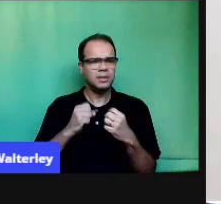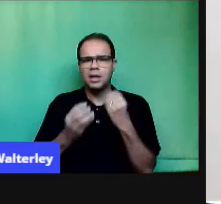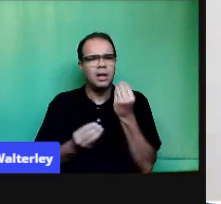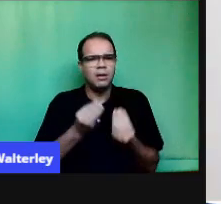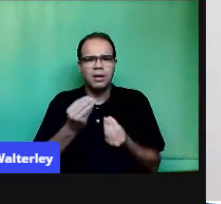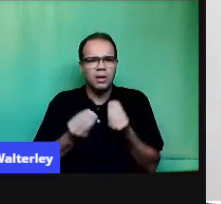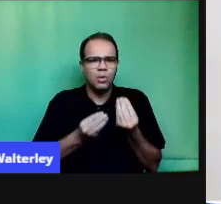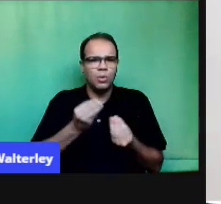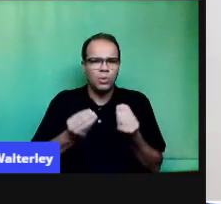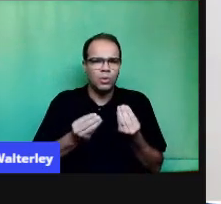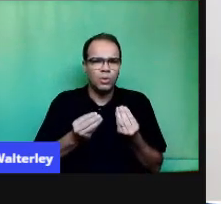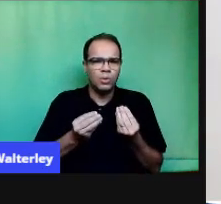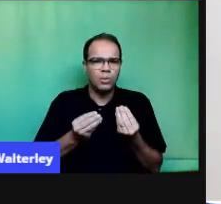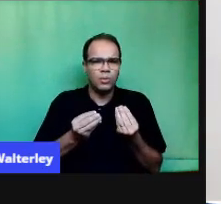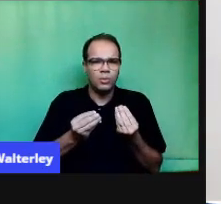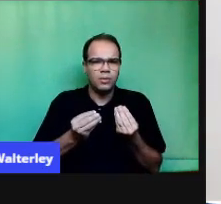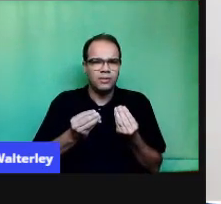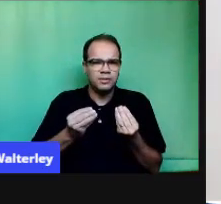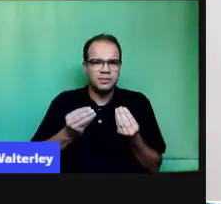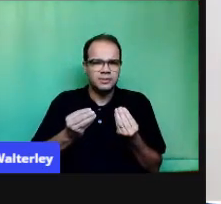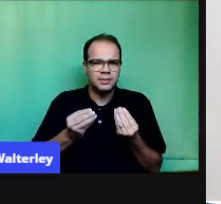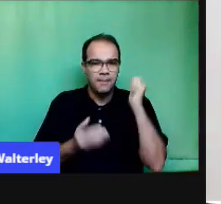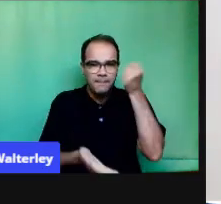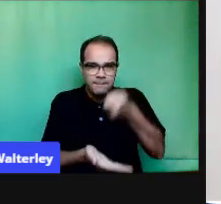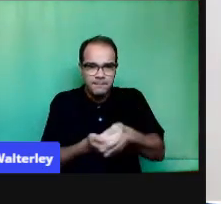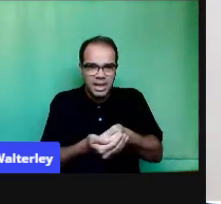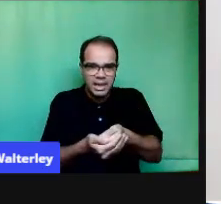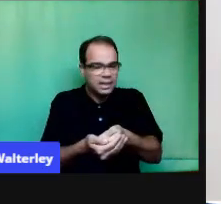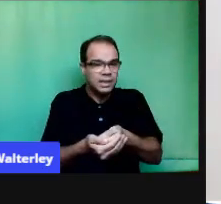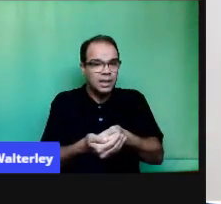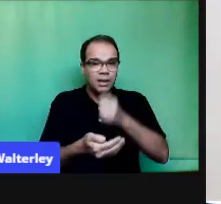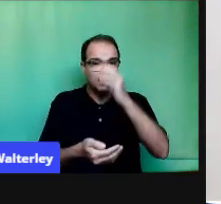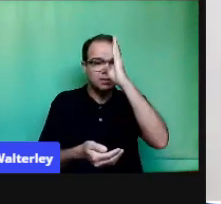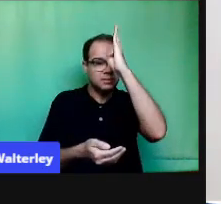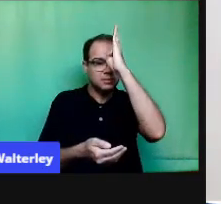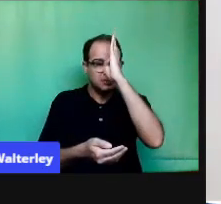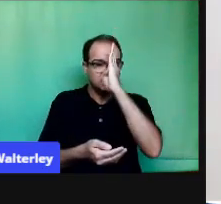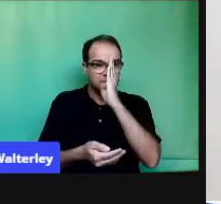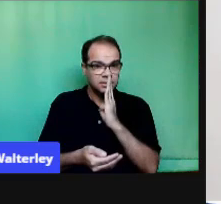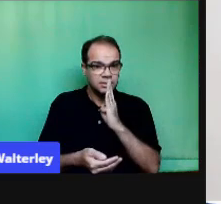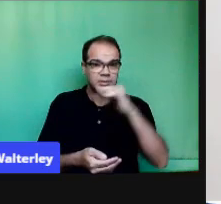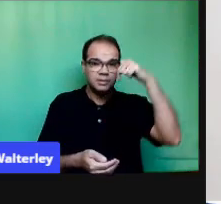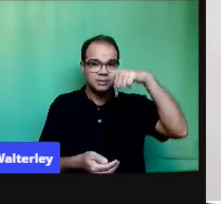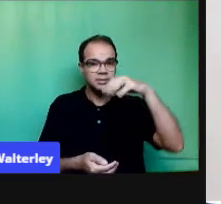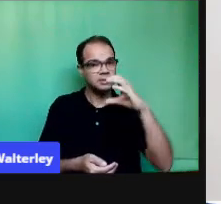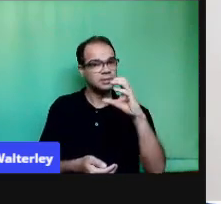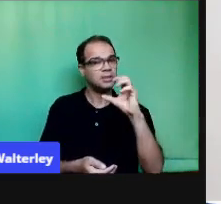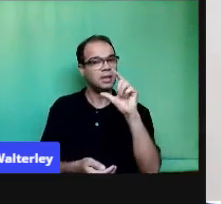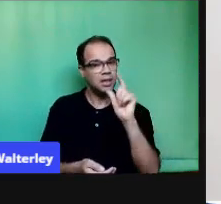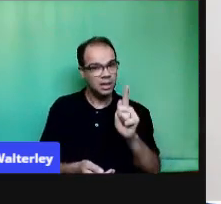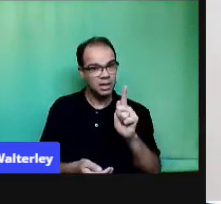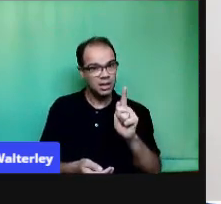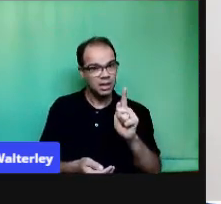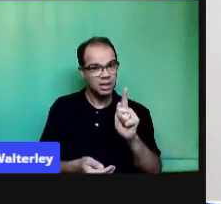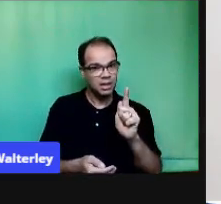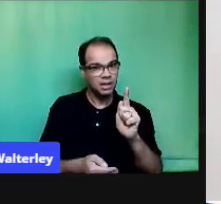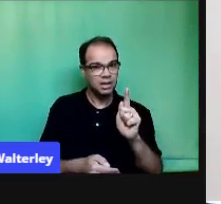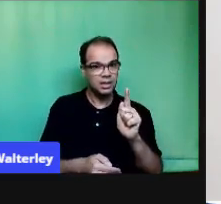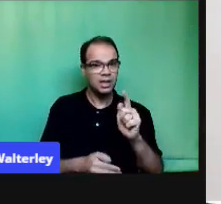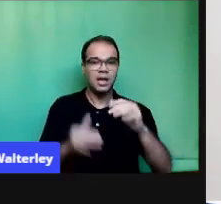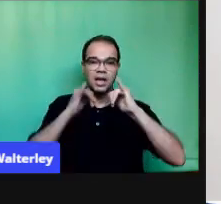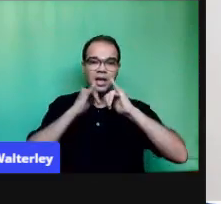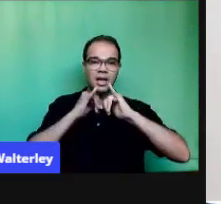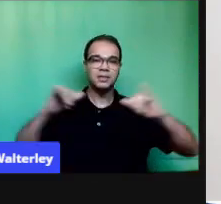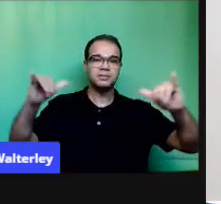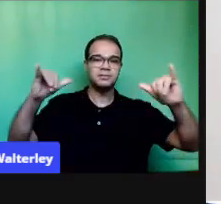prevenção de forma gratuita. Alguns municípios, como o município de Campo Grande, fazem algumas campanhas